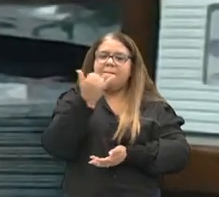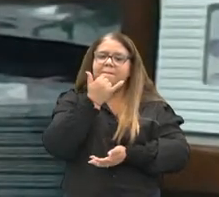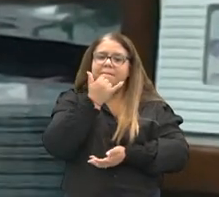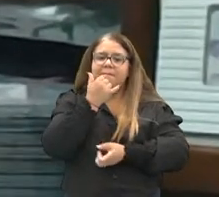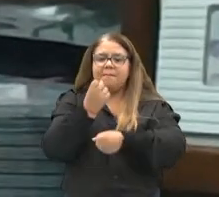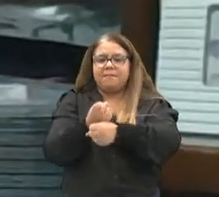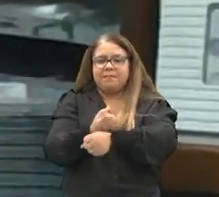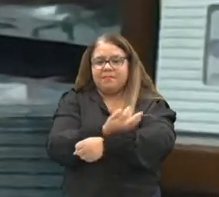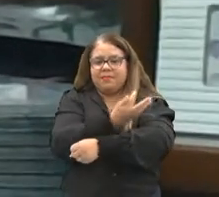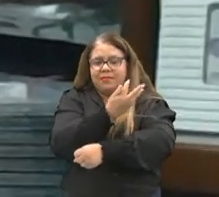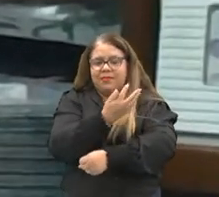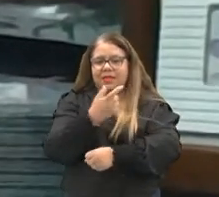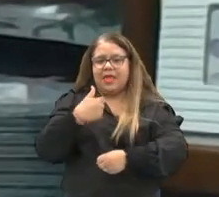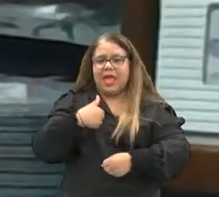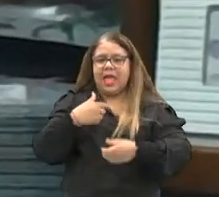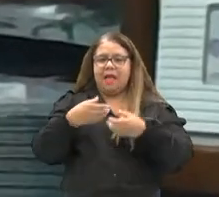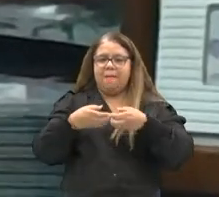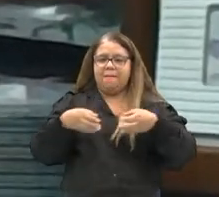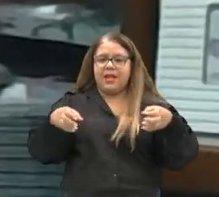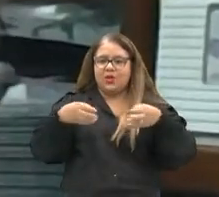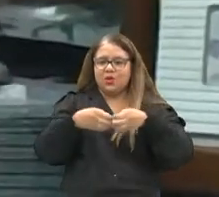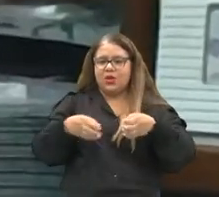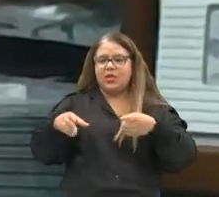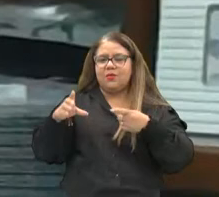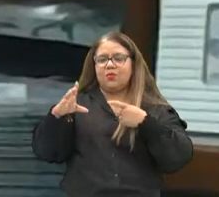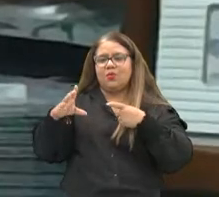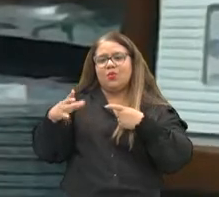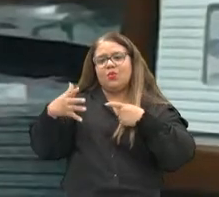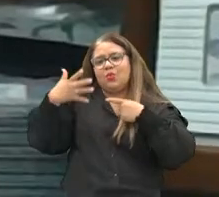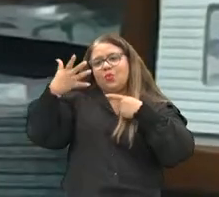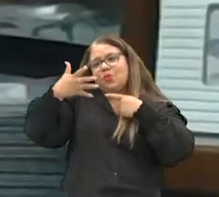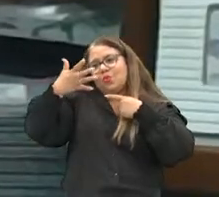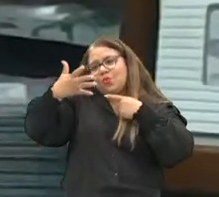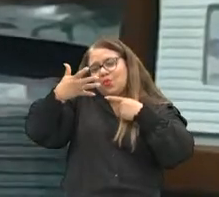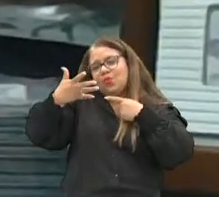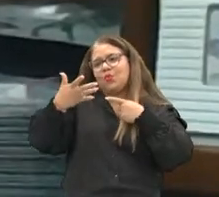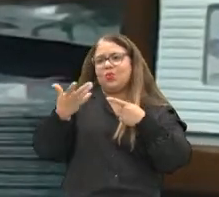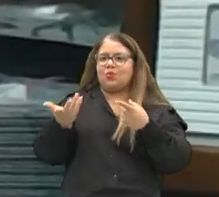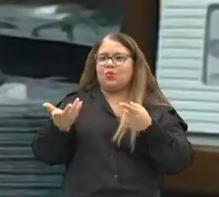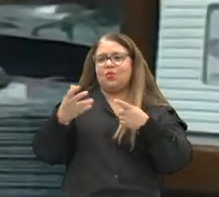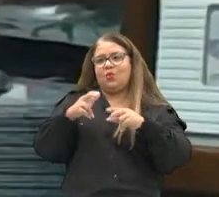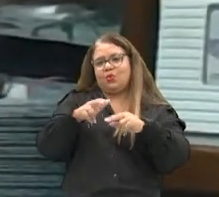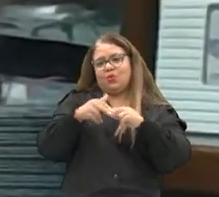está prejudicando a minha dicção. Agradeço também